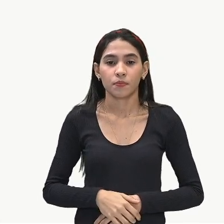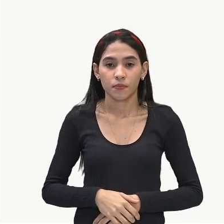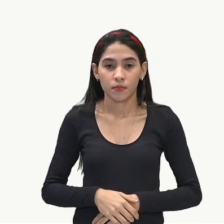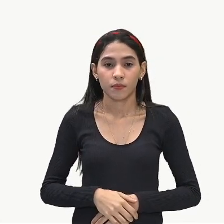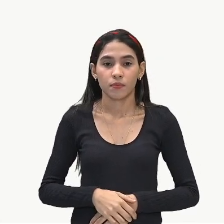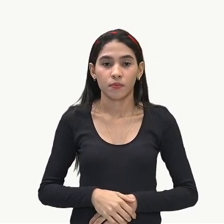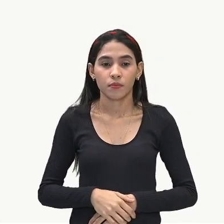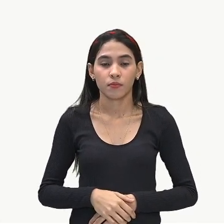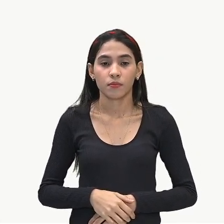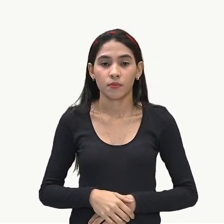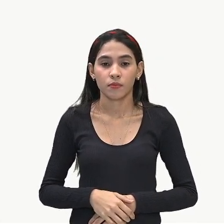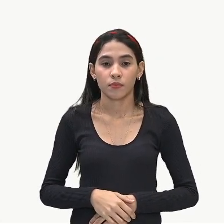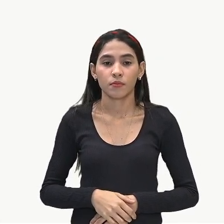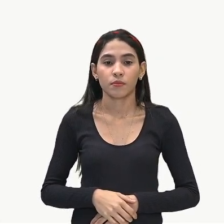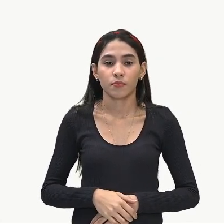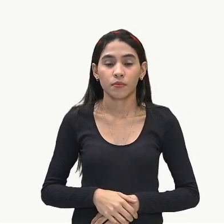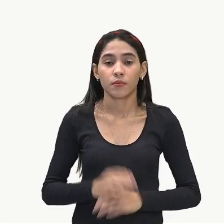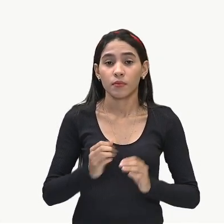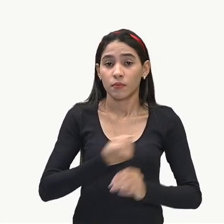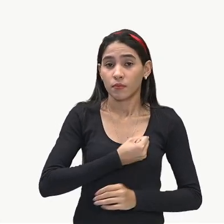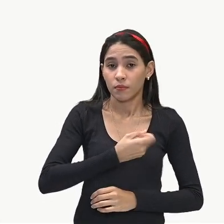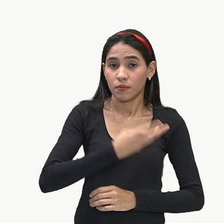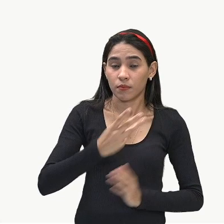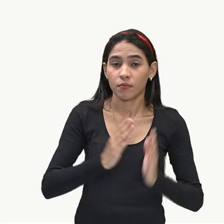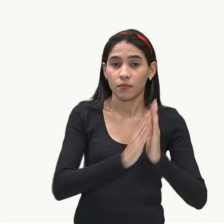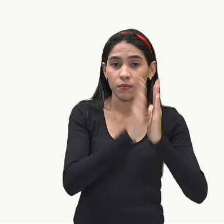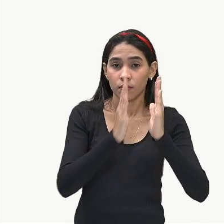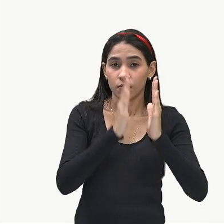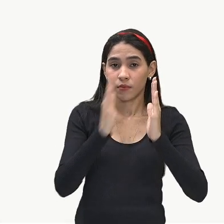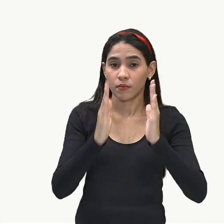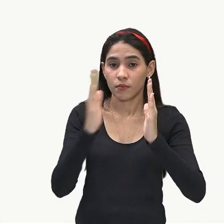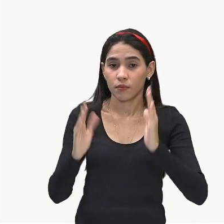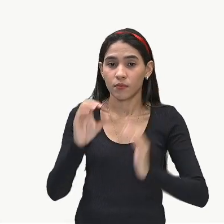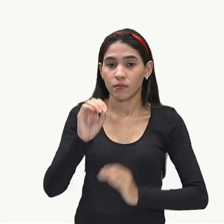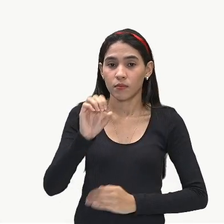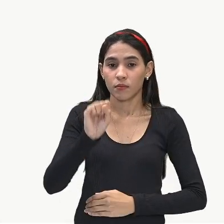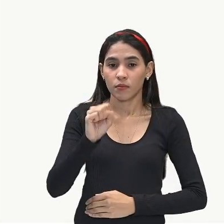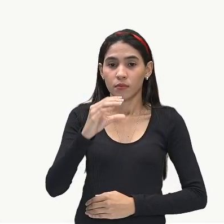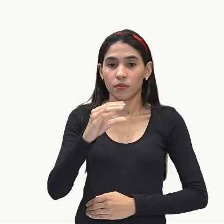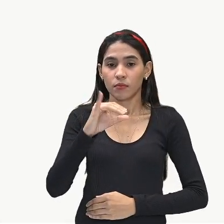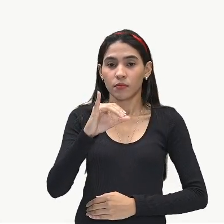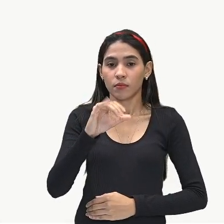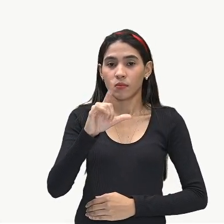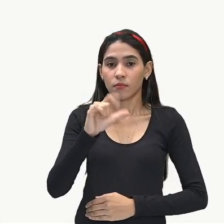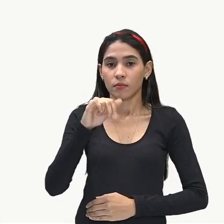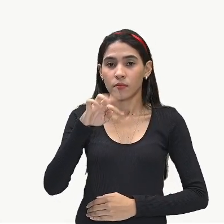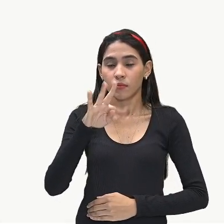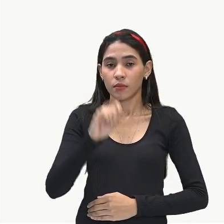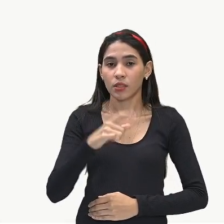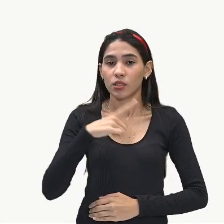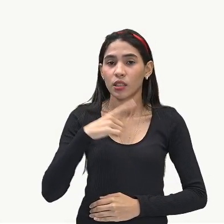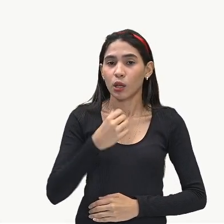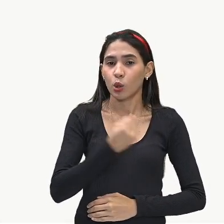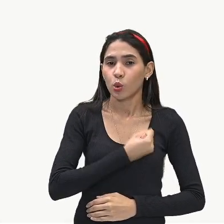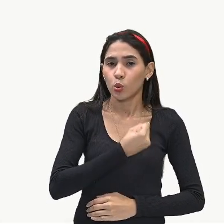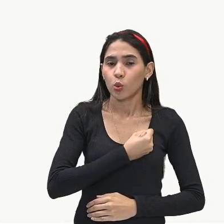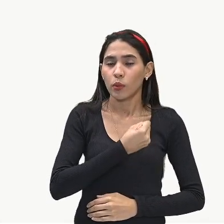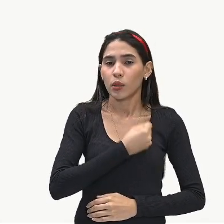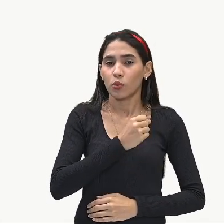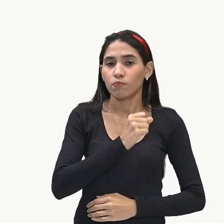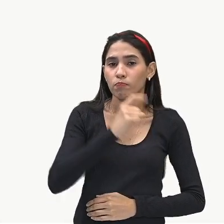Agora sim chegamos na oscilante. Uma sequência oscilante quando há termos que são maiores e